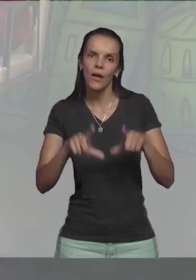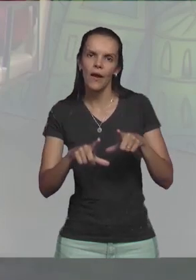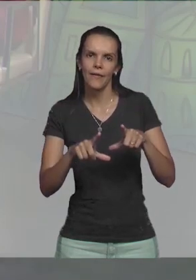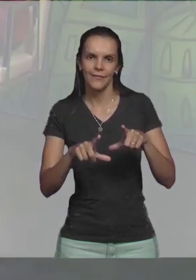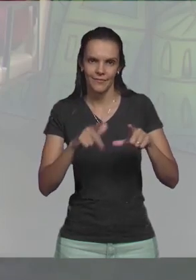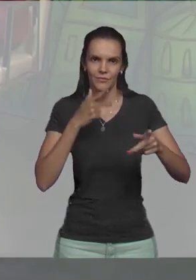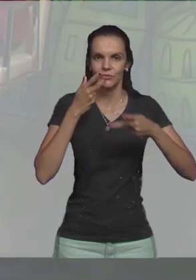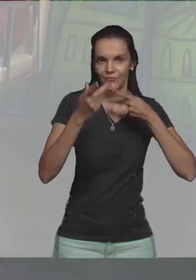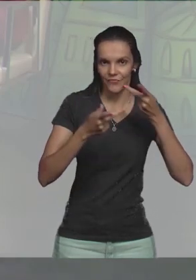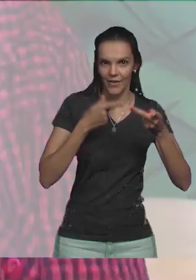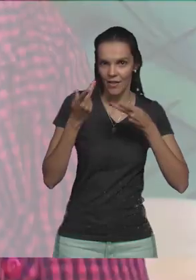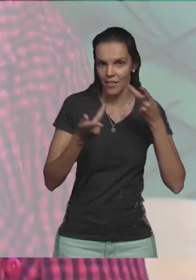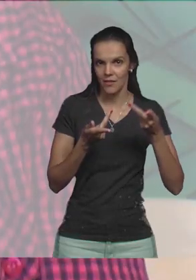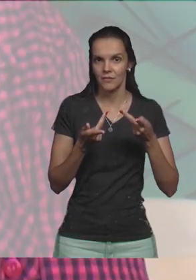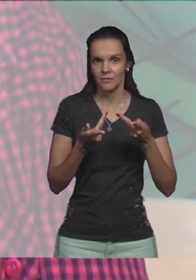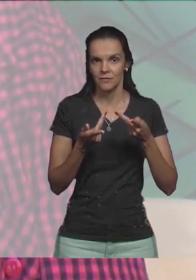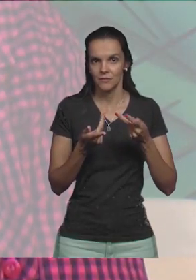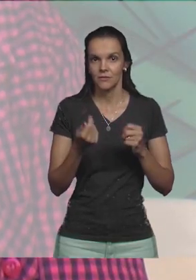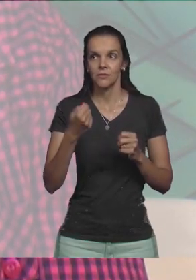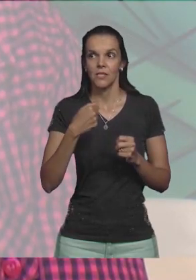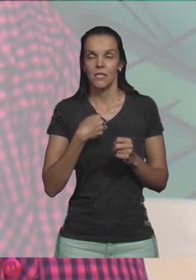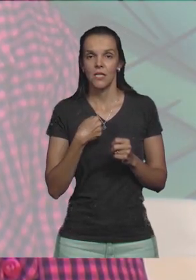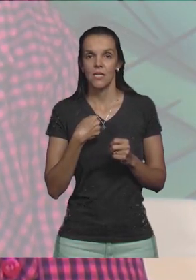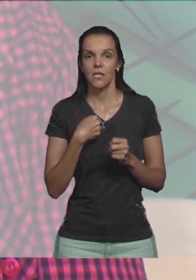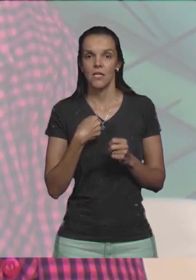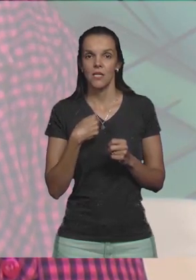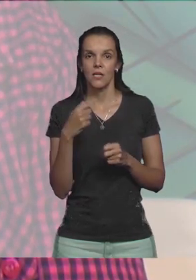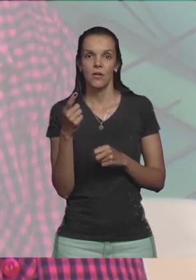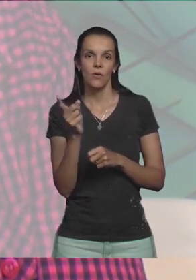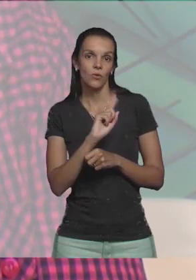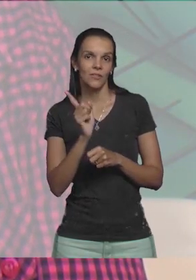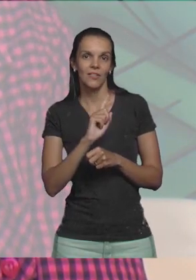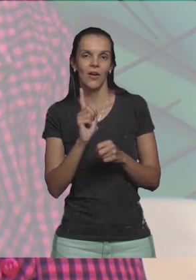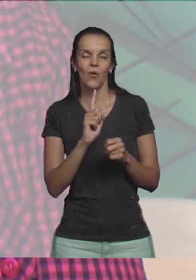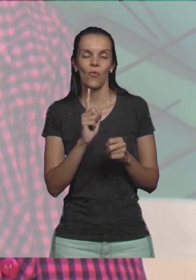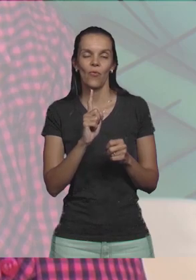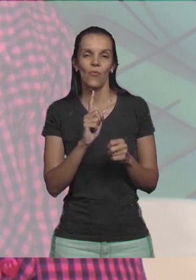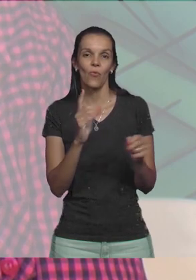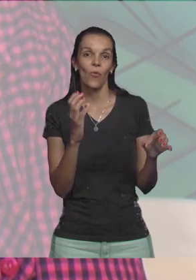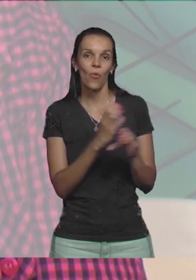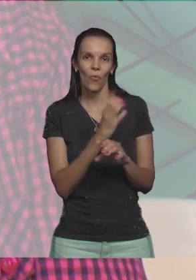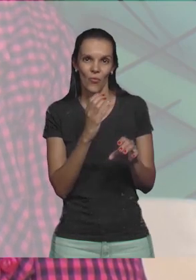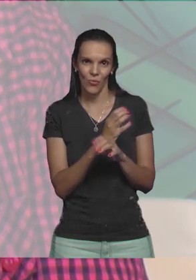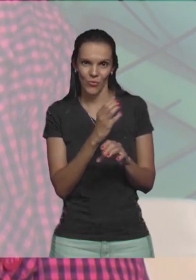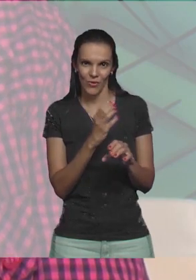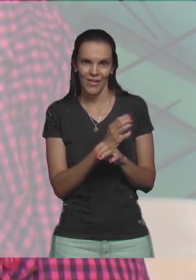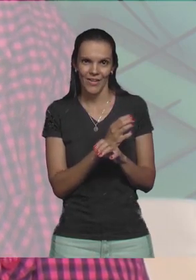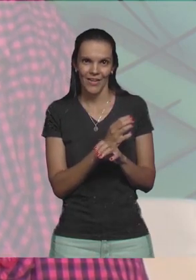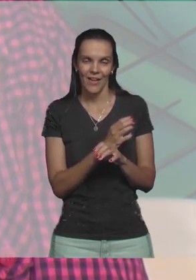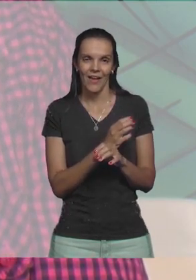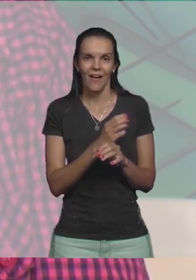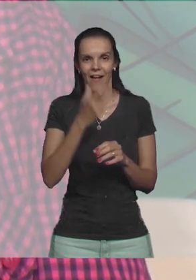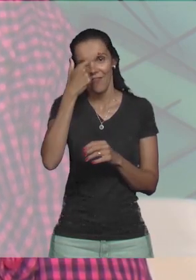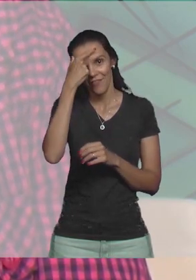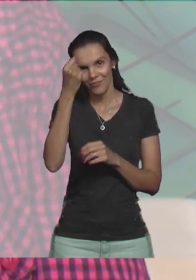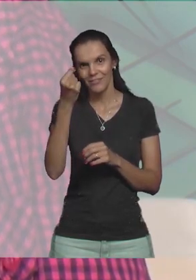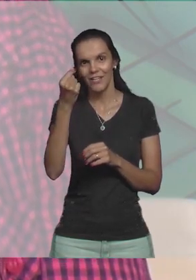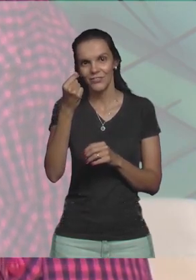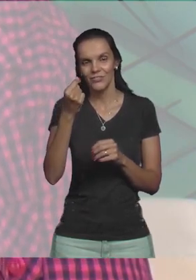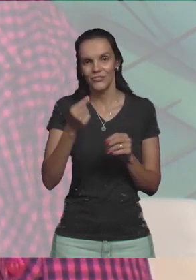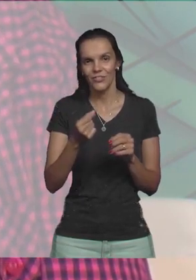fala. Eu não concluí a faculdade de jornalismo, né? Faltou poucos semestres porque eu entrei no mestrado. Então